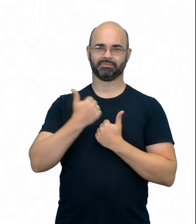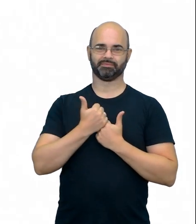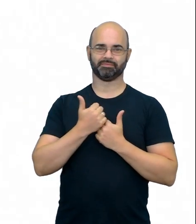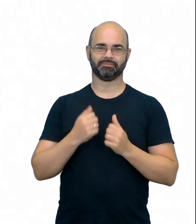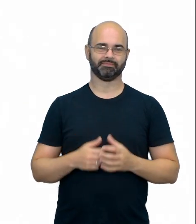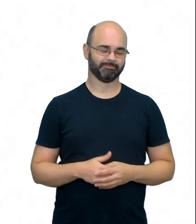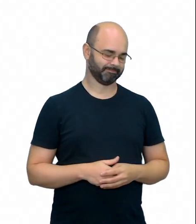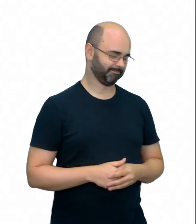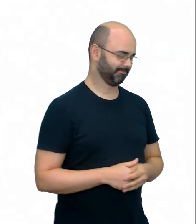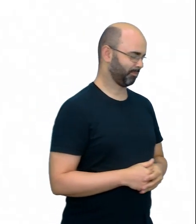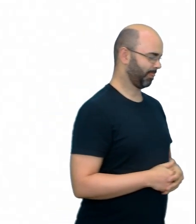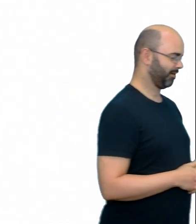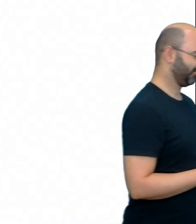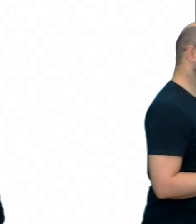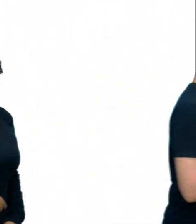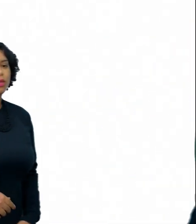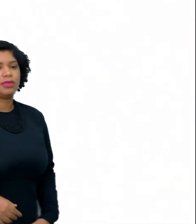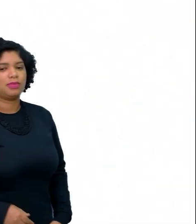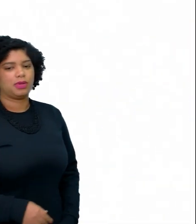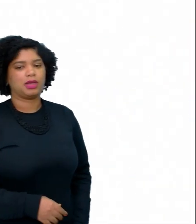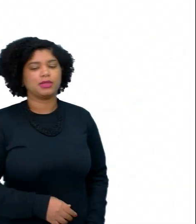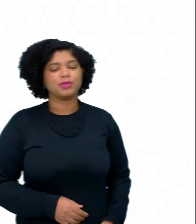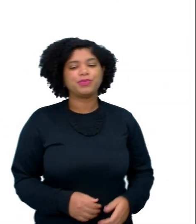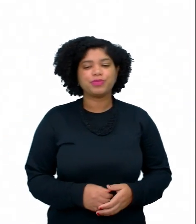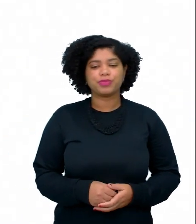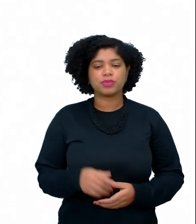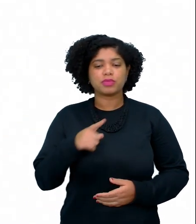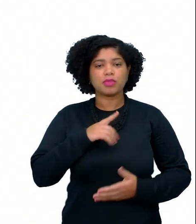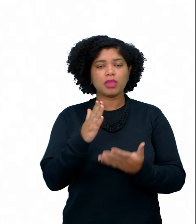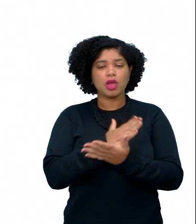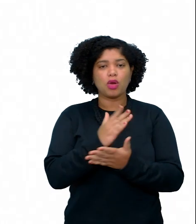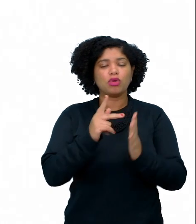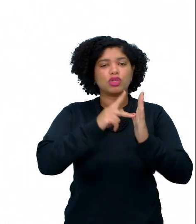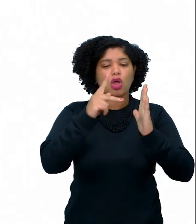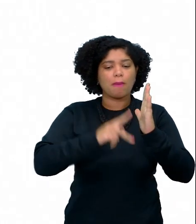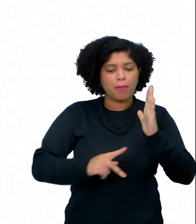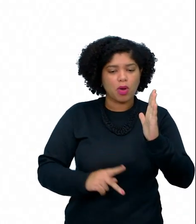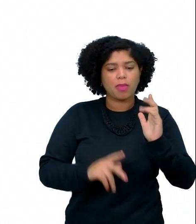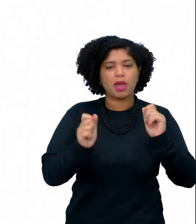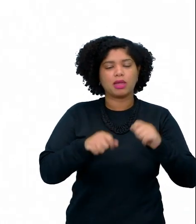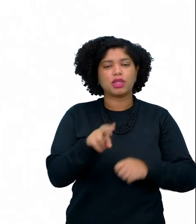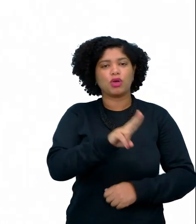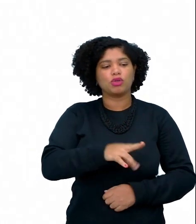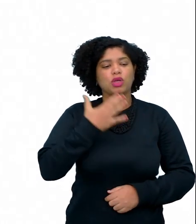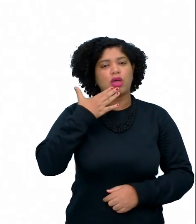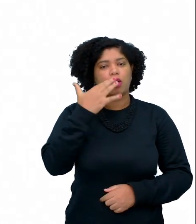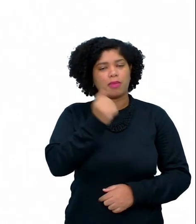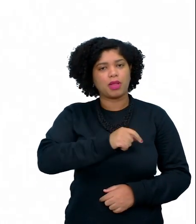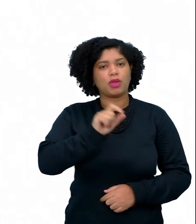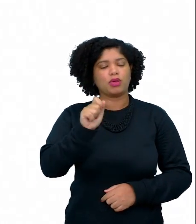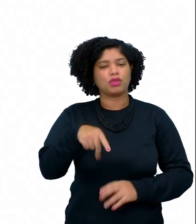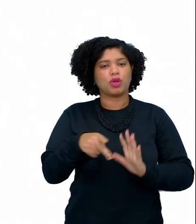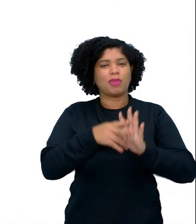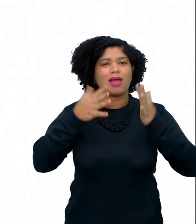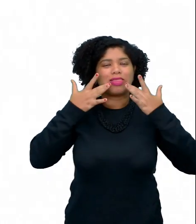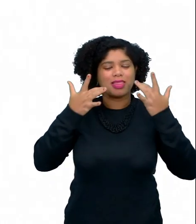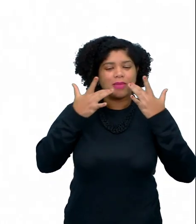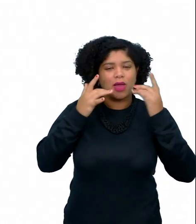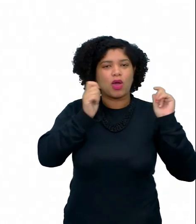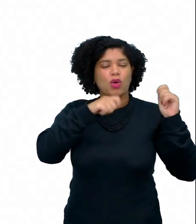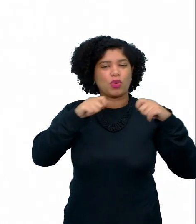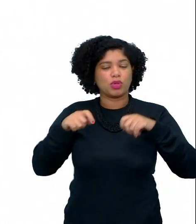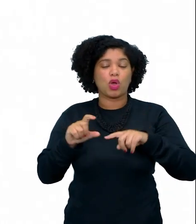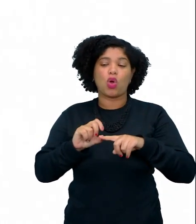Aqui existem muitos poemas em blogs, se vocês pesquisarem também, que vocês podem utilizar nessa dramatização. Ou,